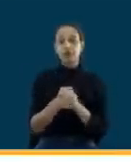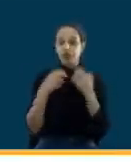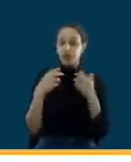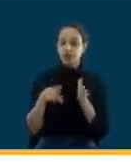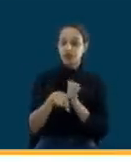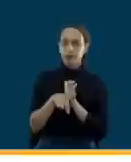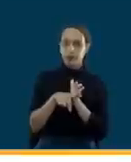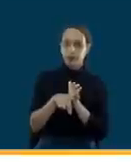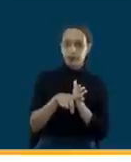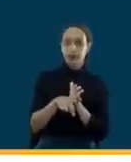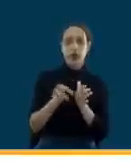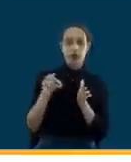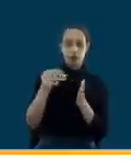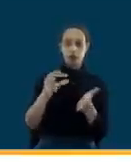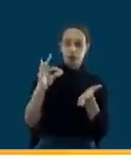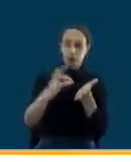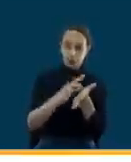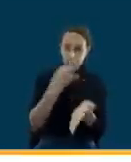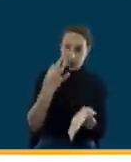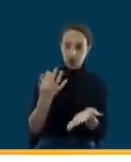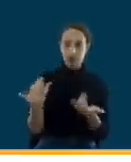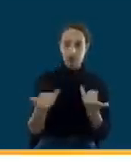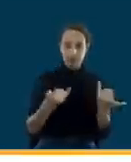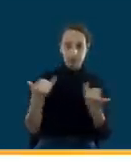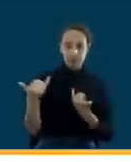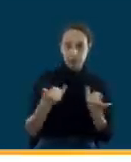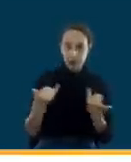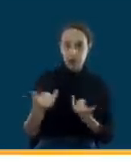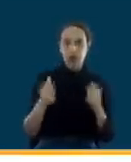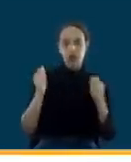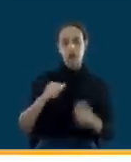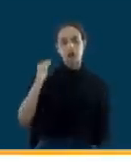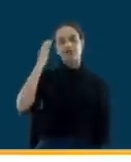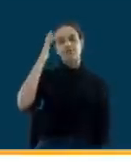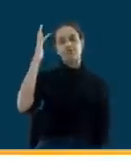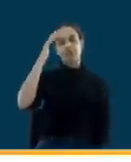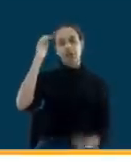informações todas, para que a gente tenha uma ideia mais clara e, com isso,